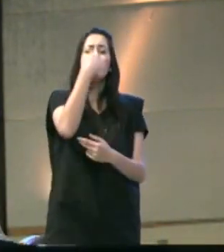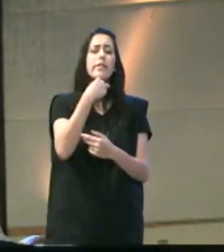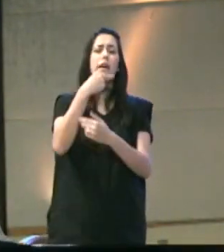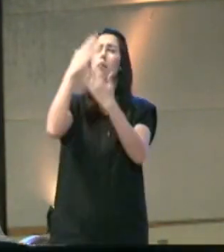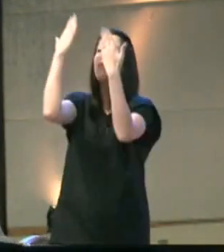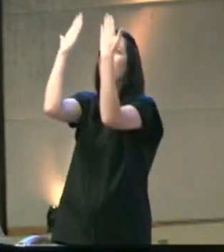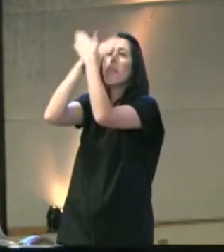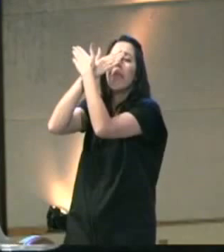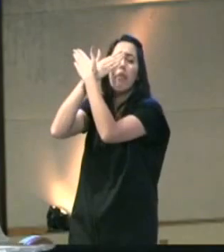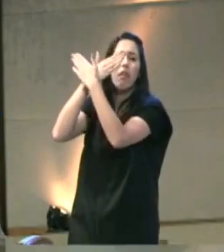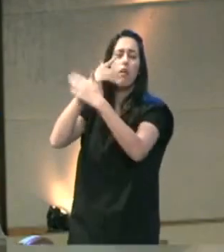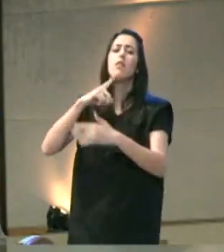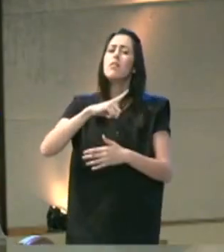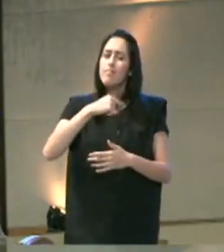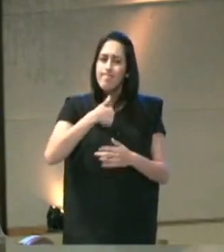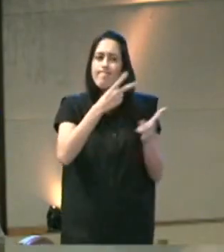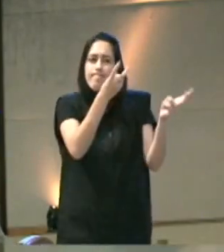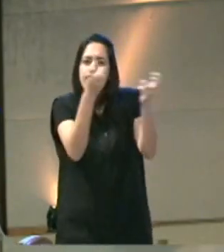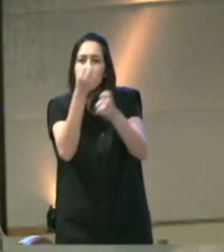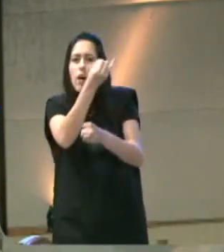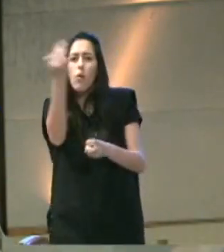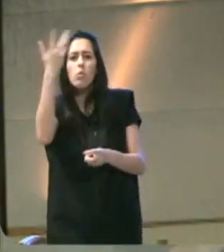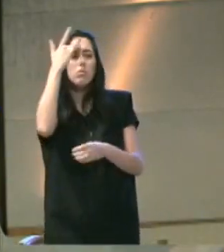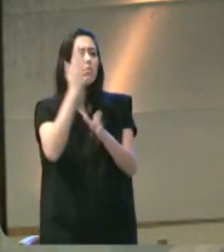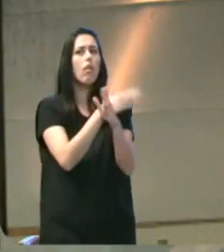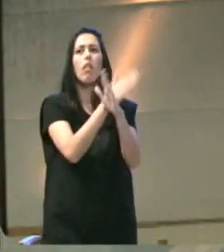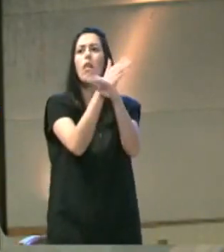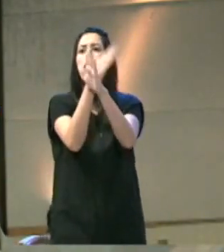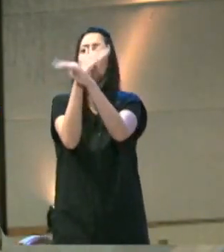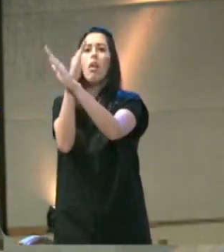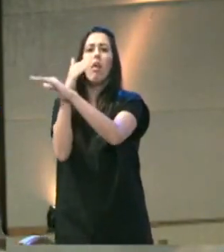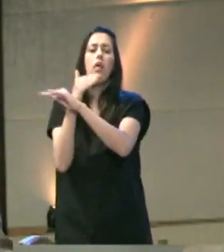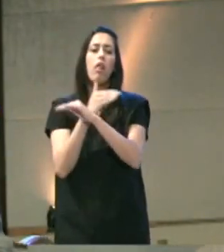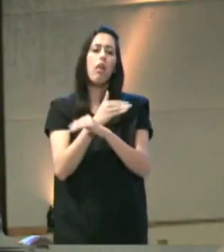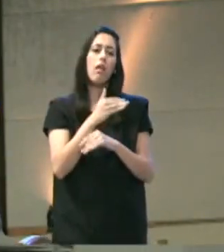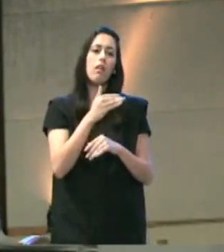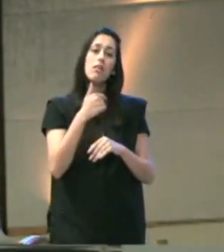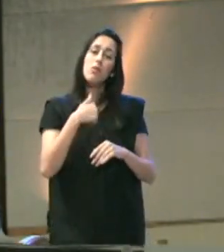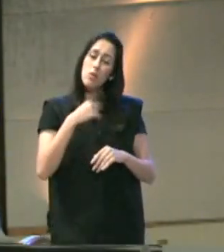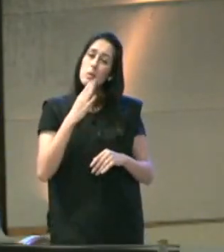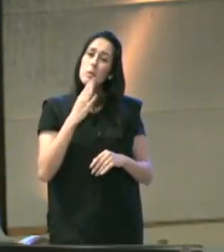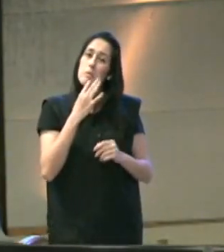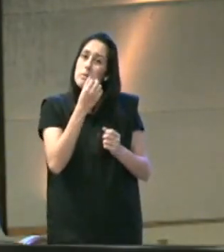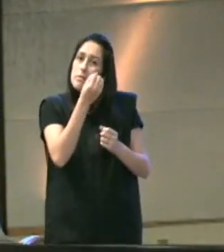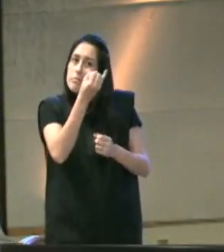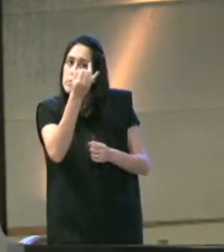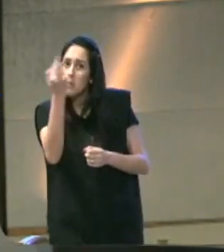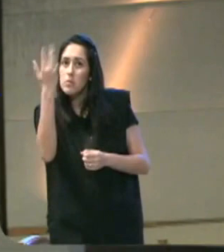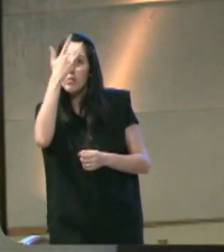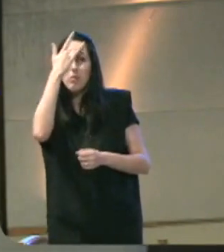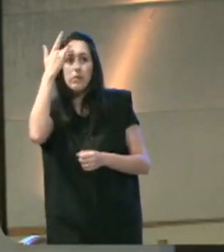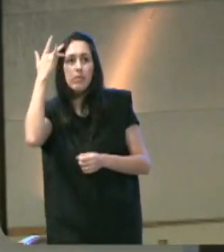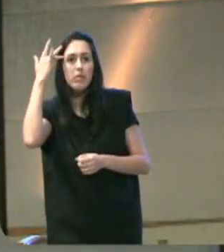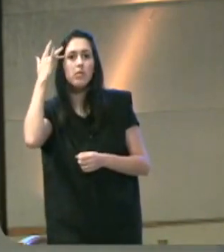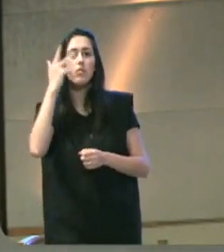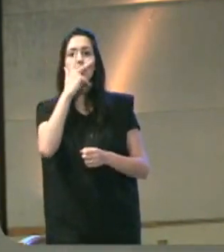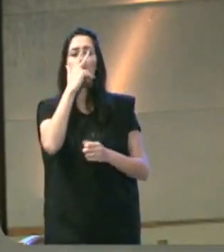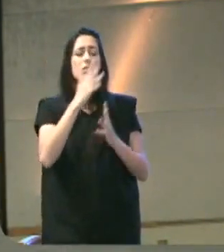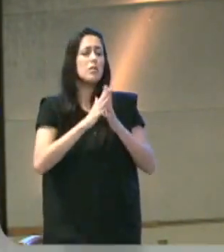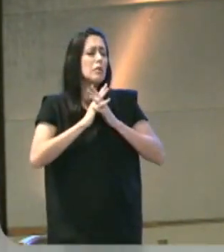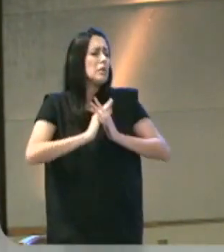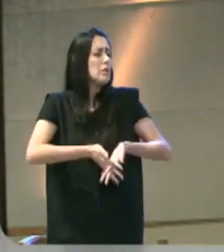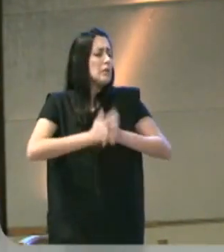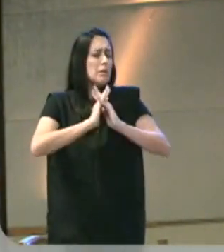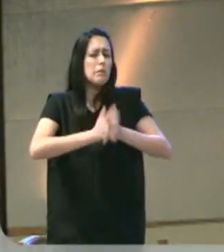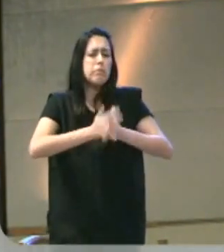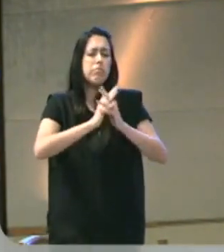muitas pessoas perdidas por causa disso. Eu conheço muita gente que está vivendo uma grande confusão